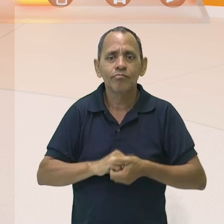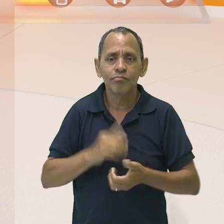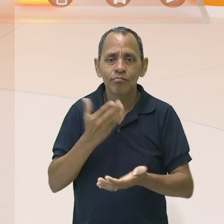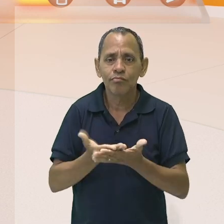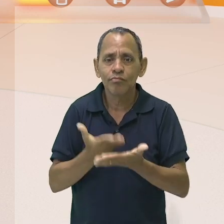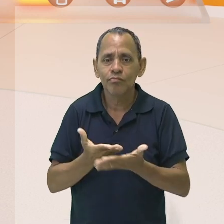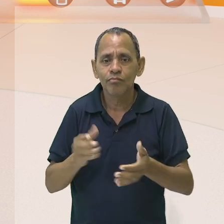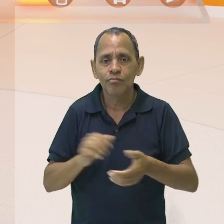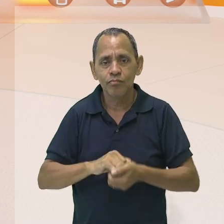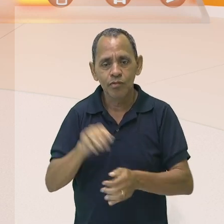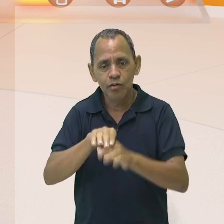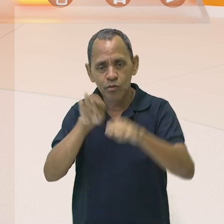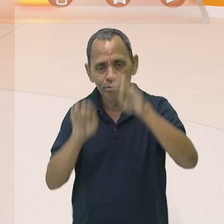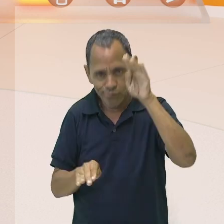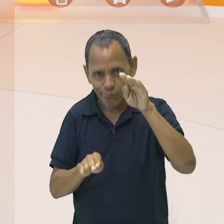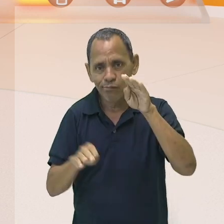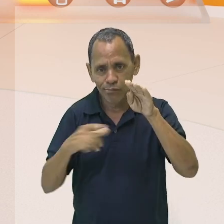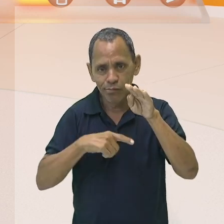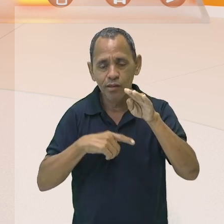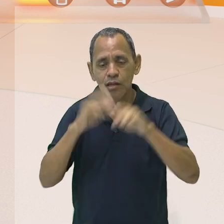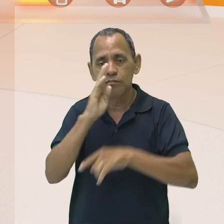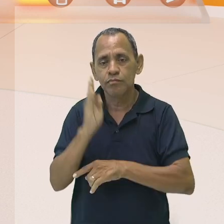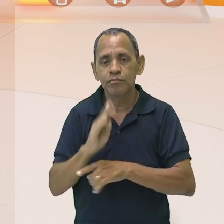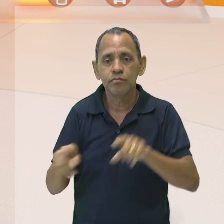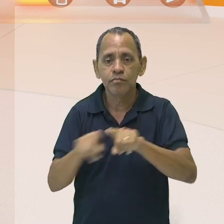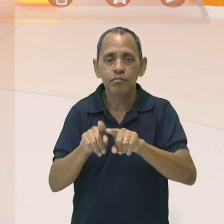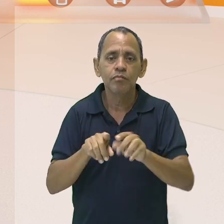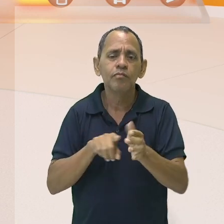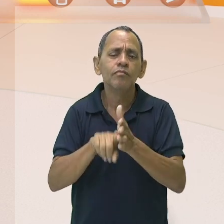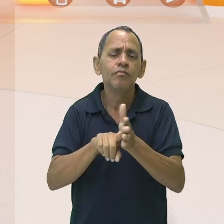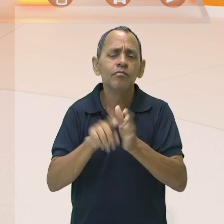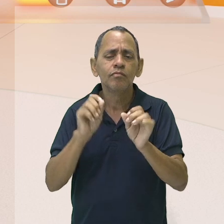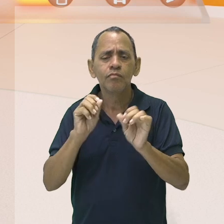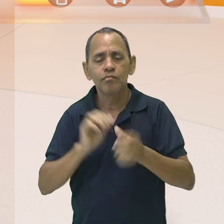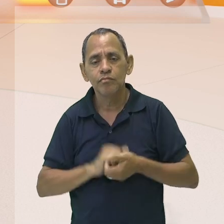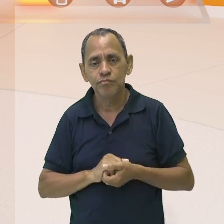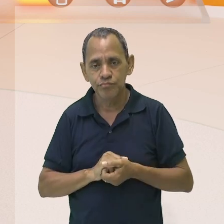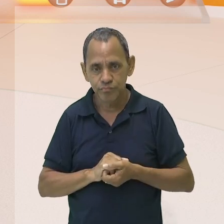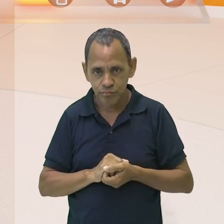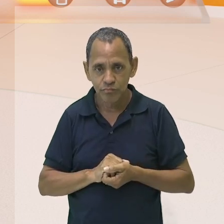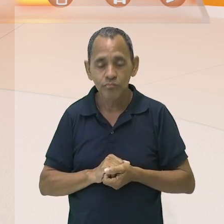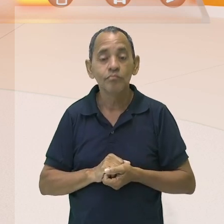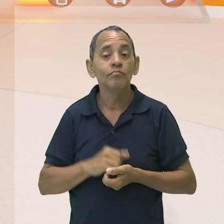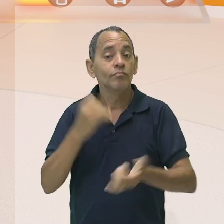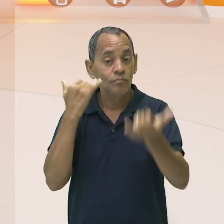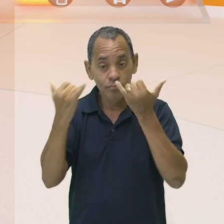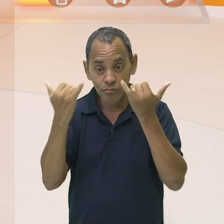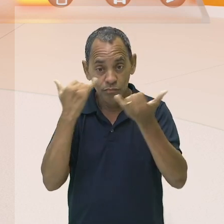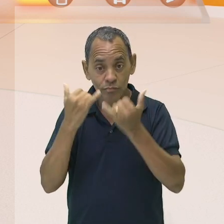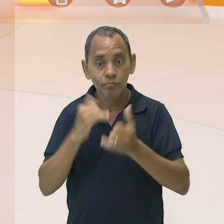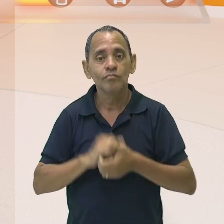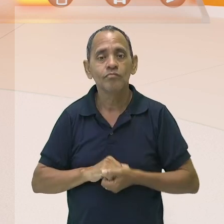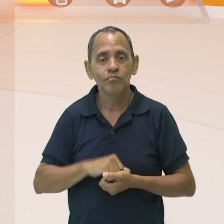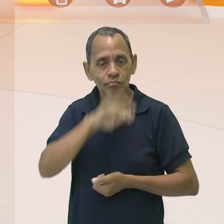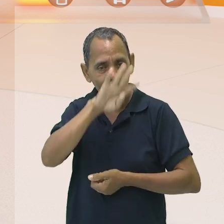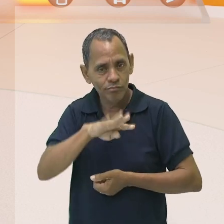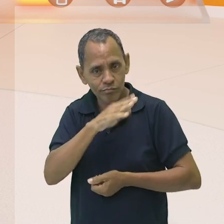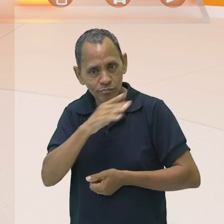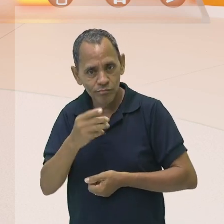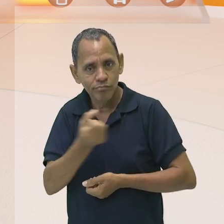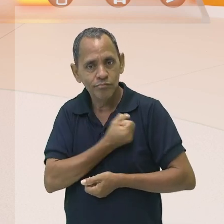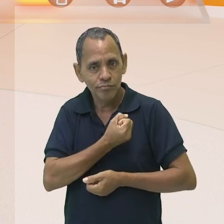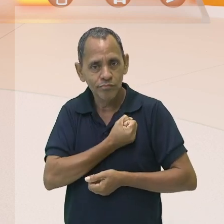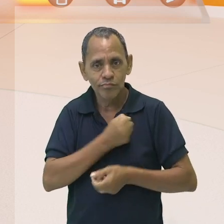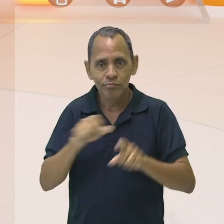desigualdades existentes no Brasil. Nós vamos verificar ao longo dessa aula alguns dados numéricos, algumas informações numéricas